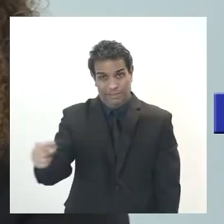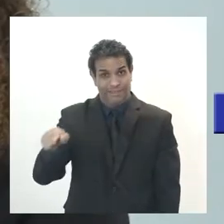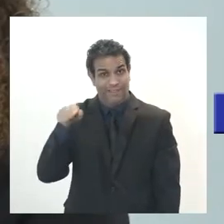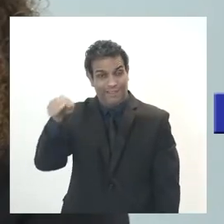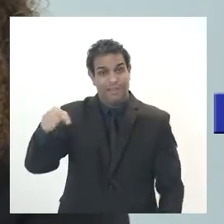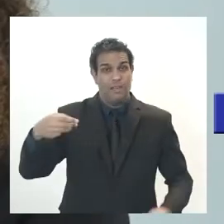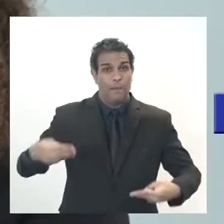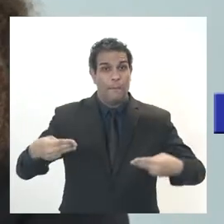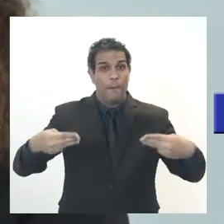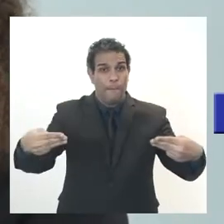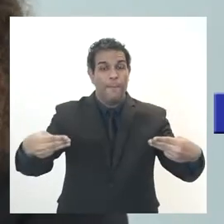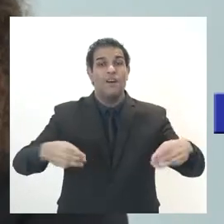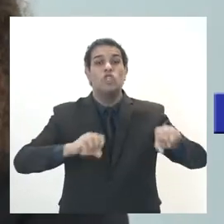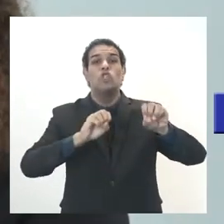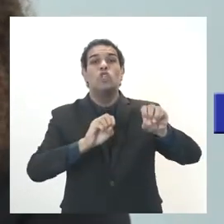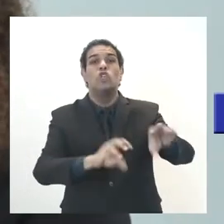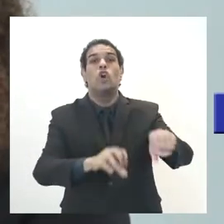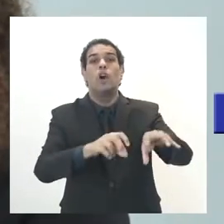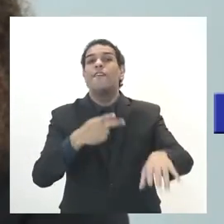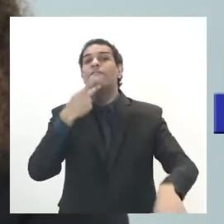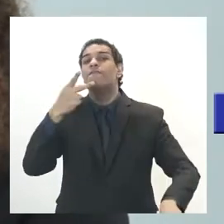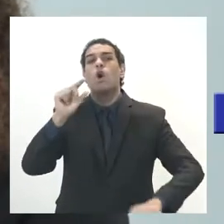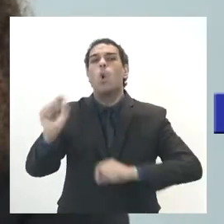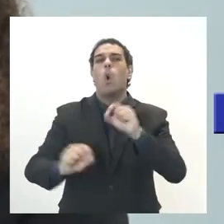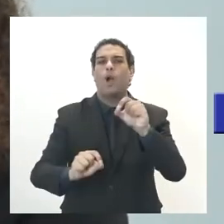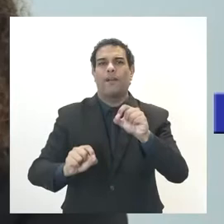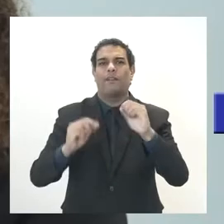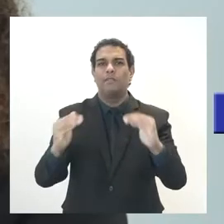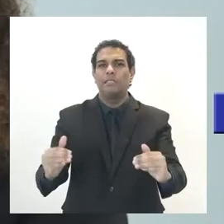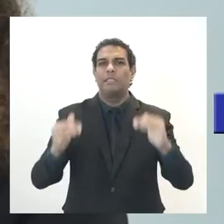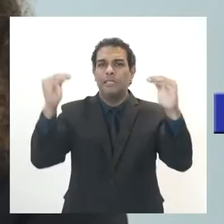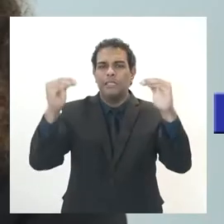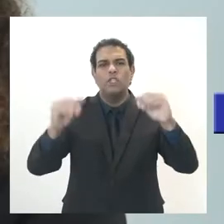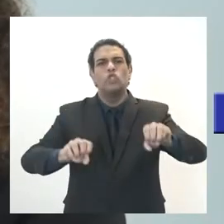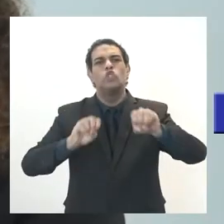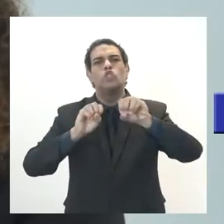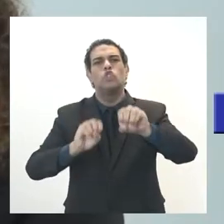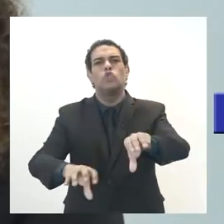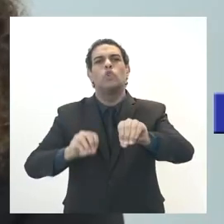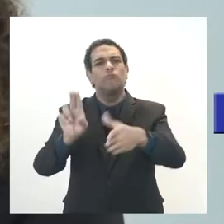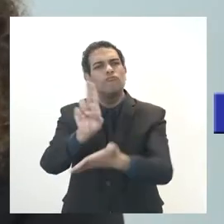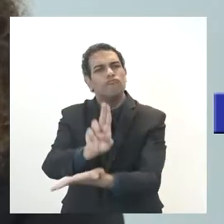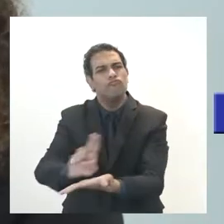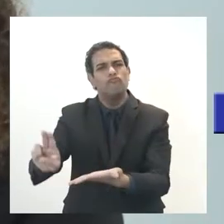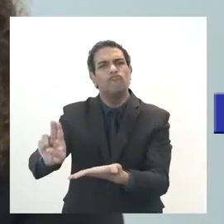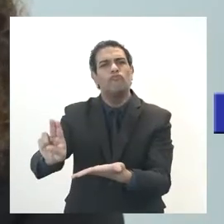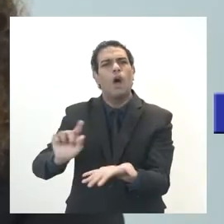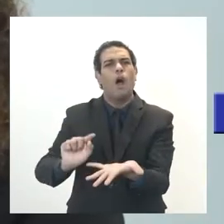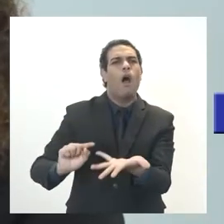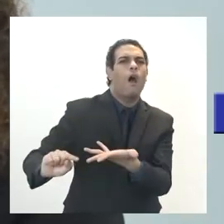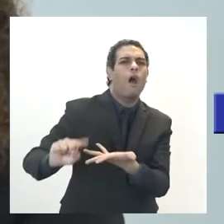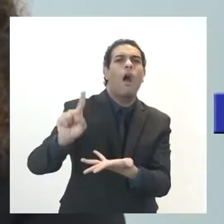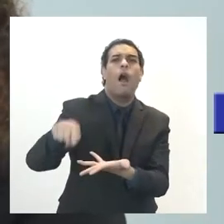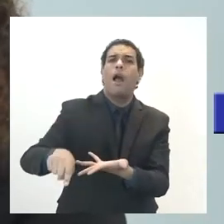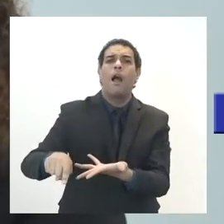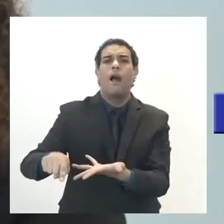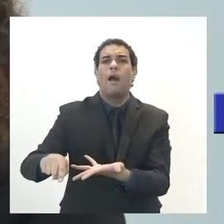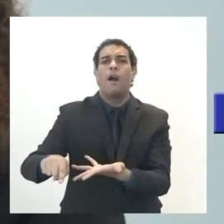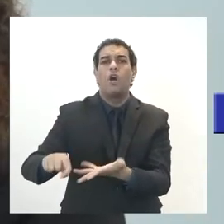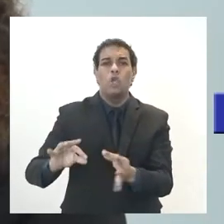ministro da educação se referir ao ensino superior no Brasil disse que a universidade deveria ser para